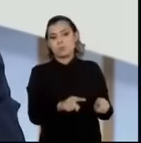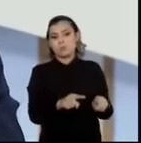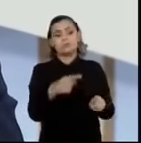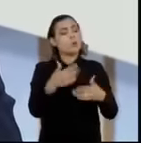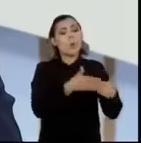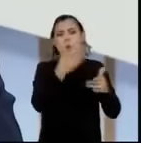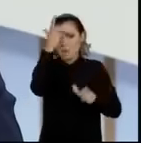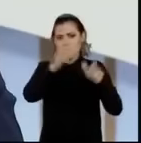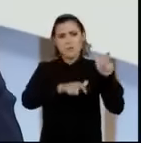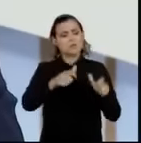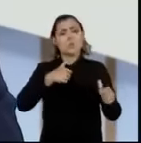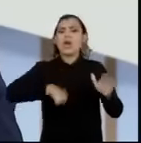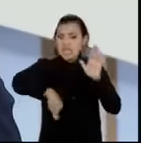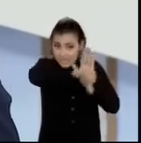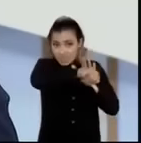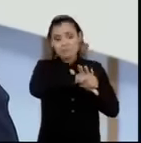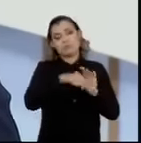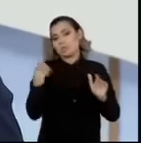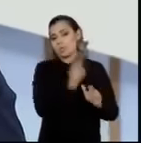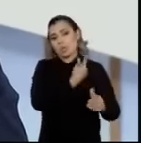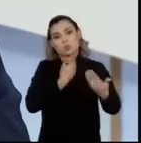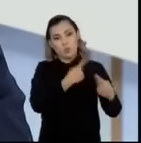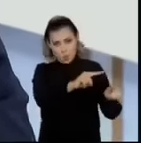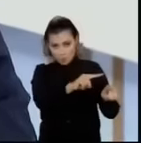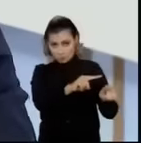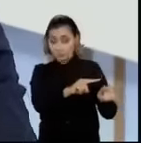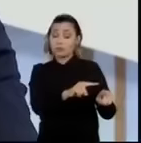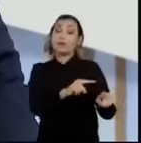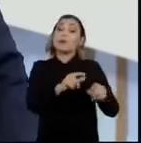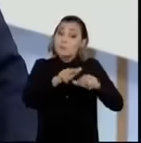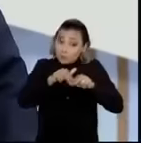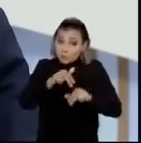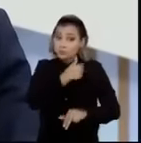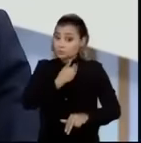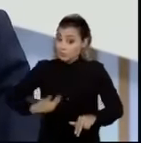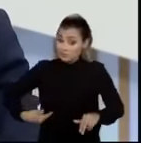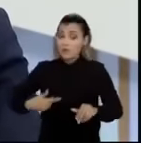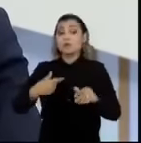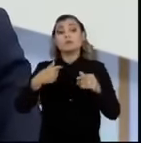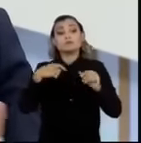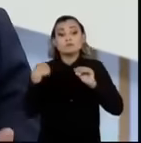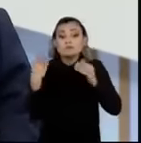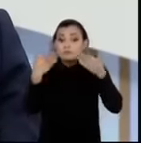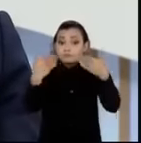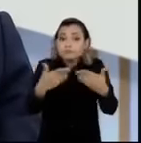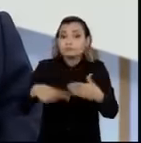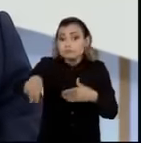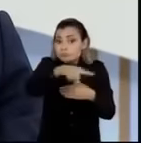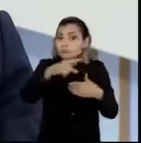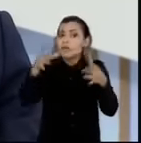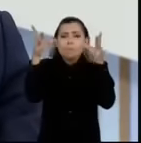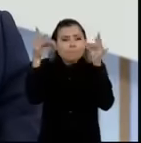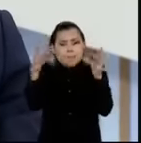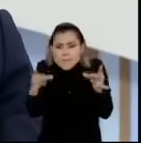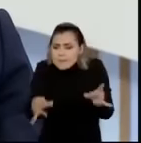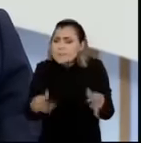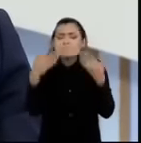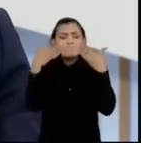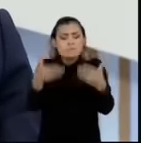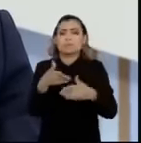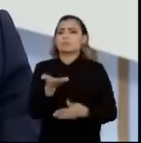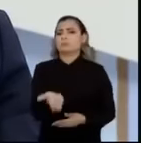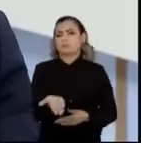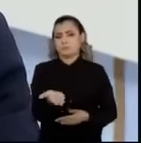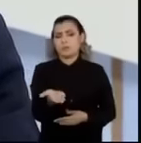quer que seja. Então, nós precisamos, de fato, deixar isso bastante claro, explicitar com todas as palavras.